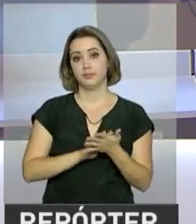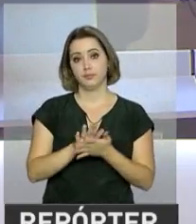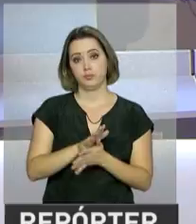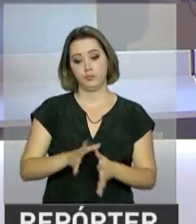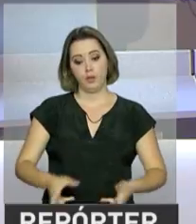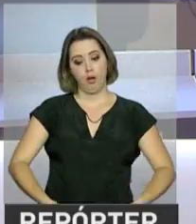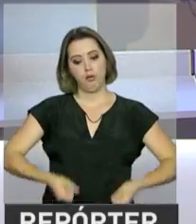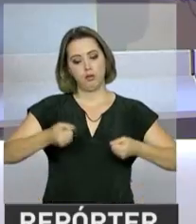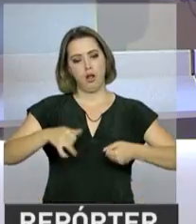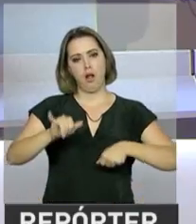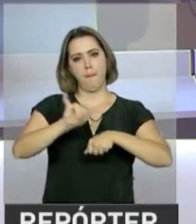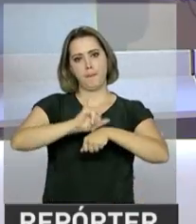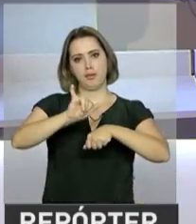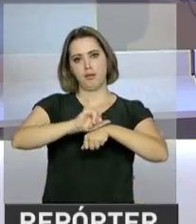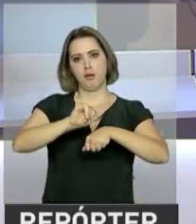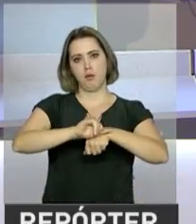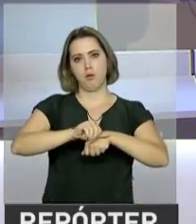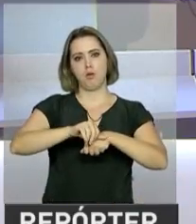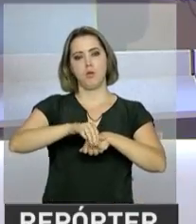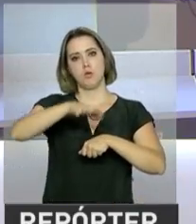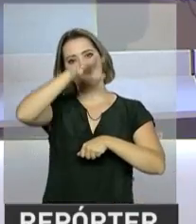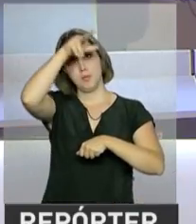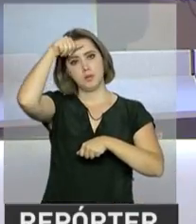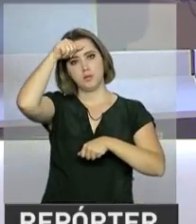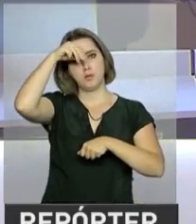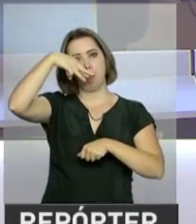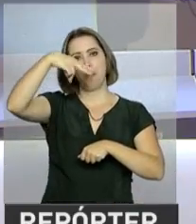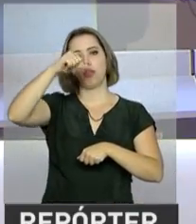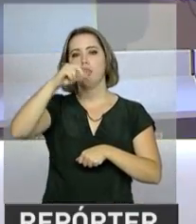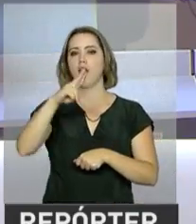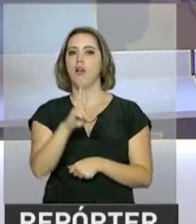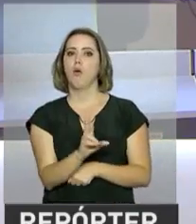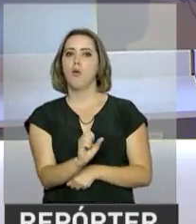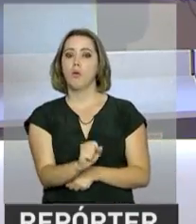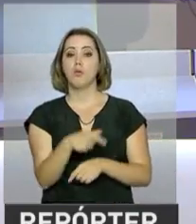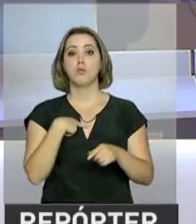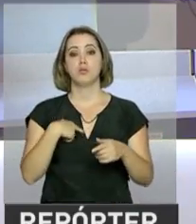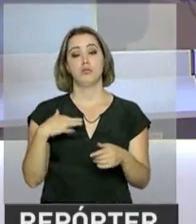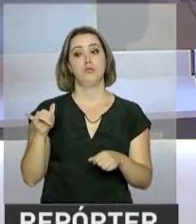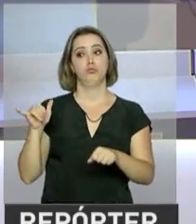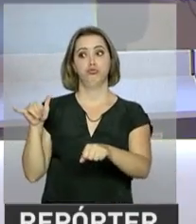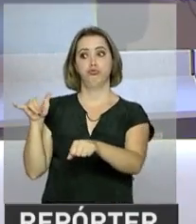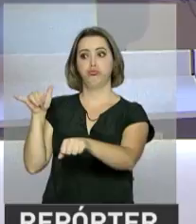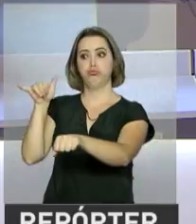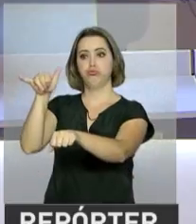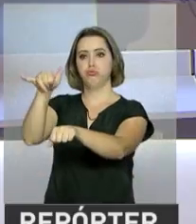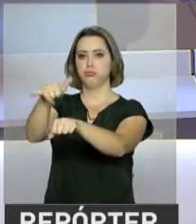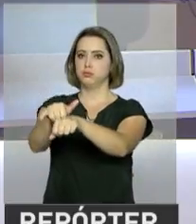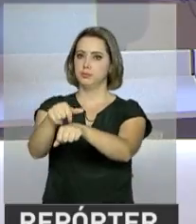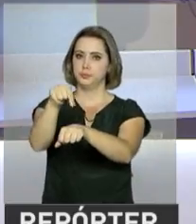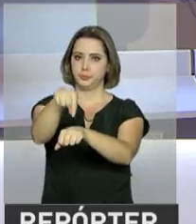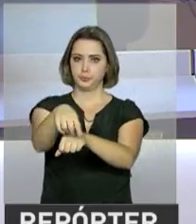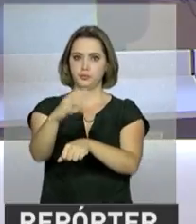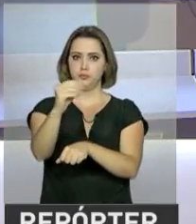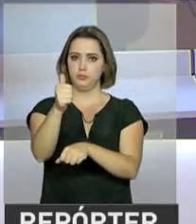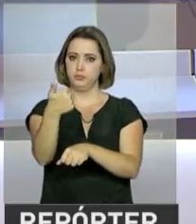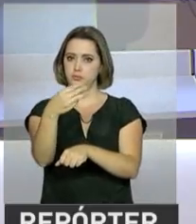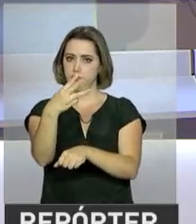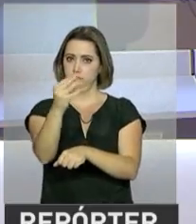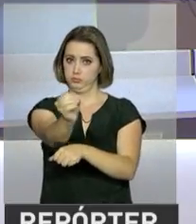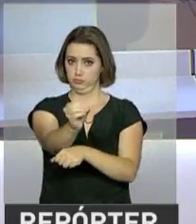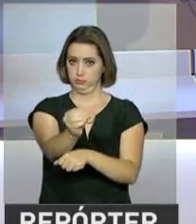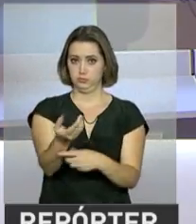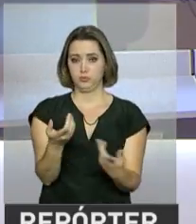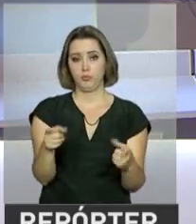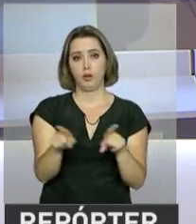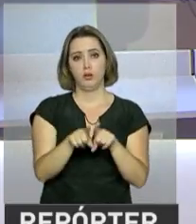itaituba no pará em uma aeronave c 130 hércules além das distribuição das cestas as